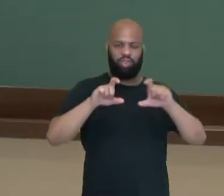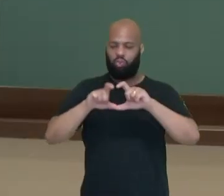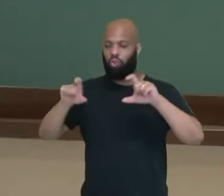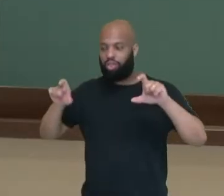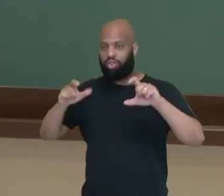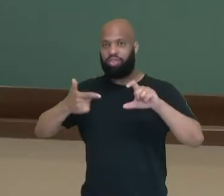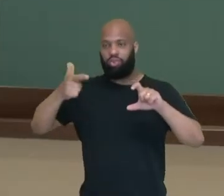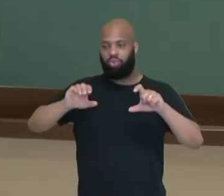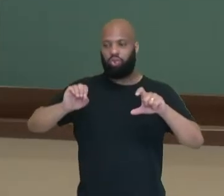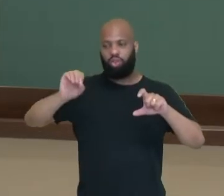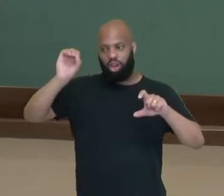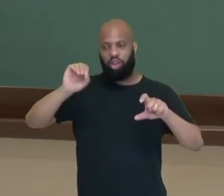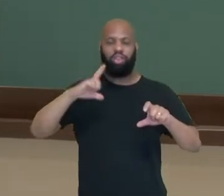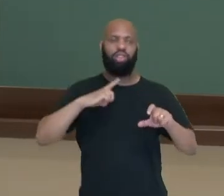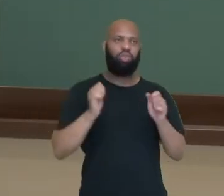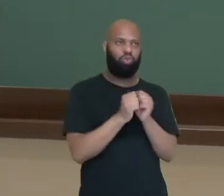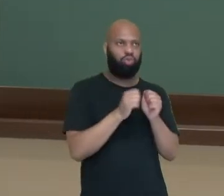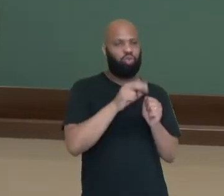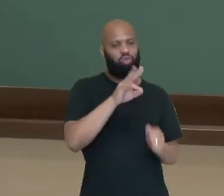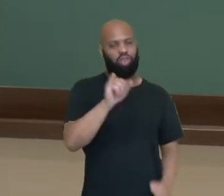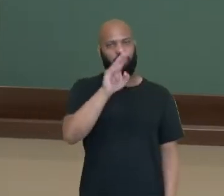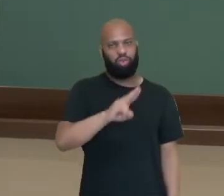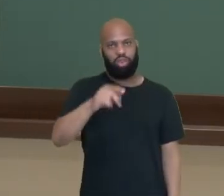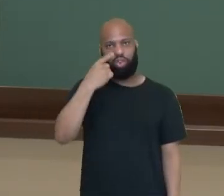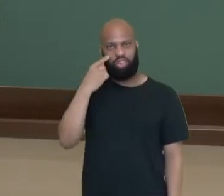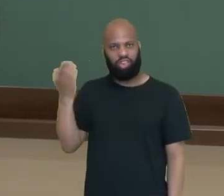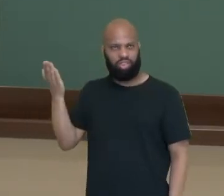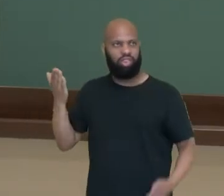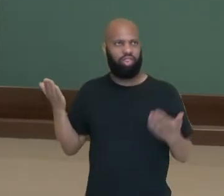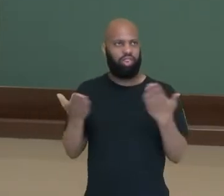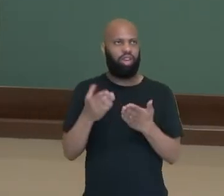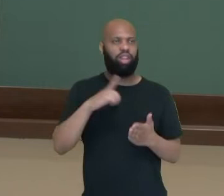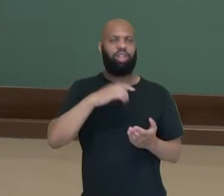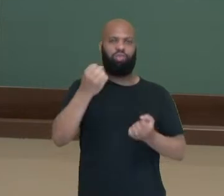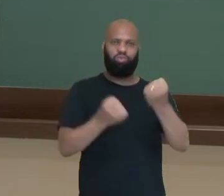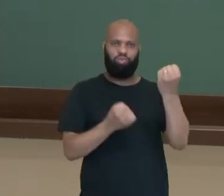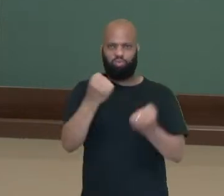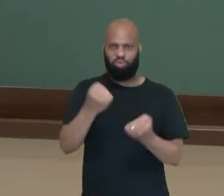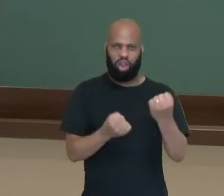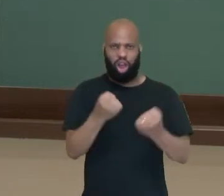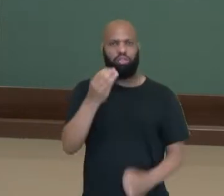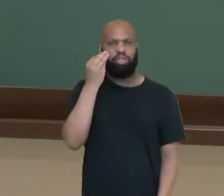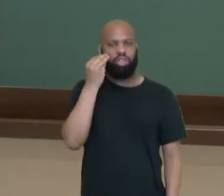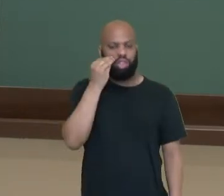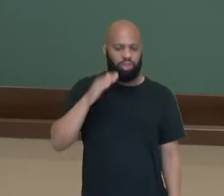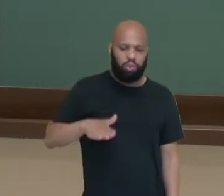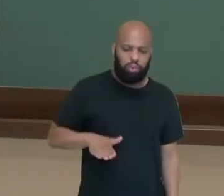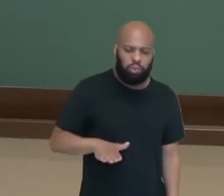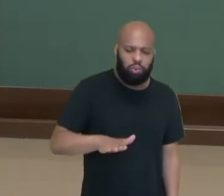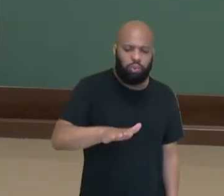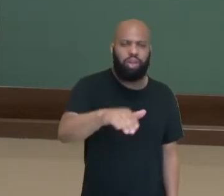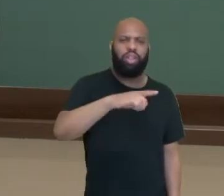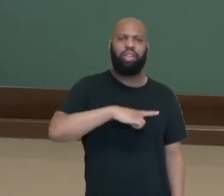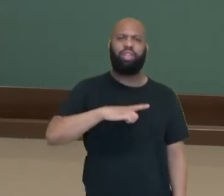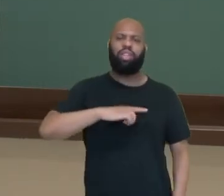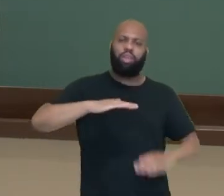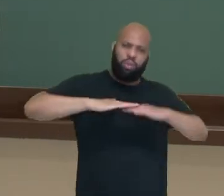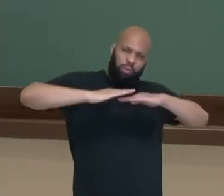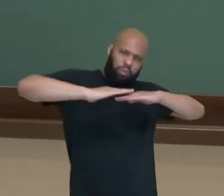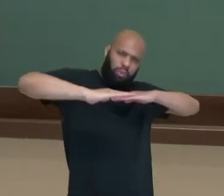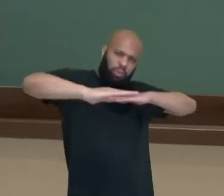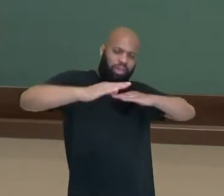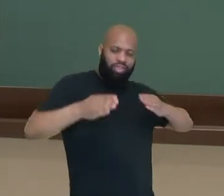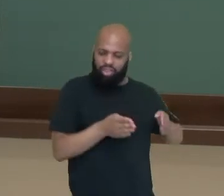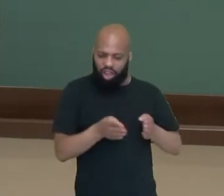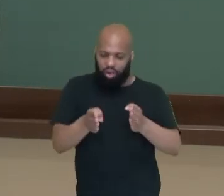vamos utilizar ela, tá bom? Olha a situação aqui, ó. Um carro autônomo em testes por uma estrada longa e retilínea,